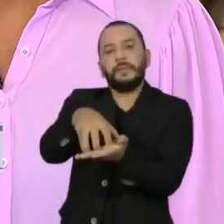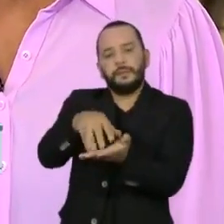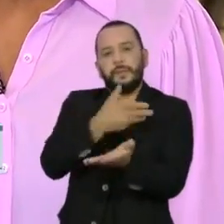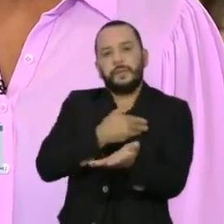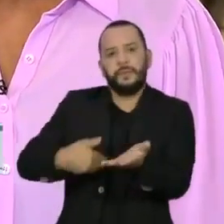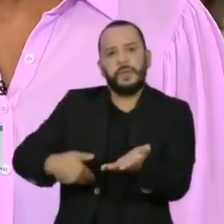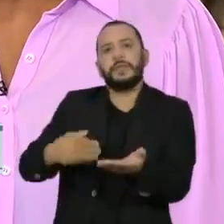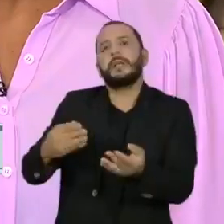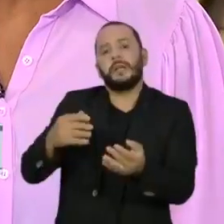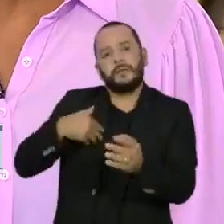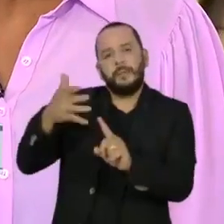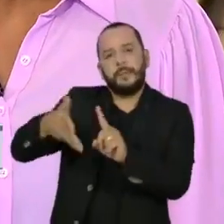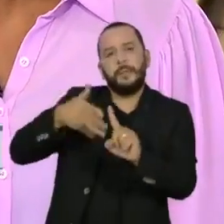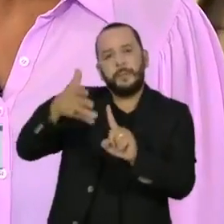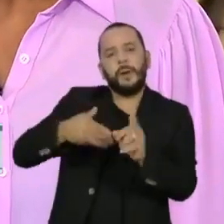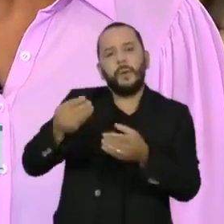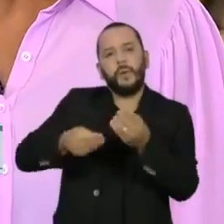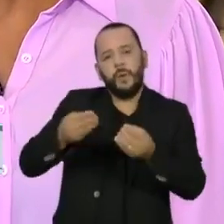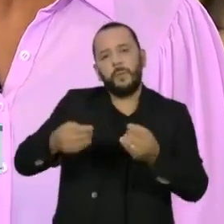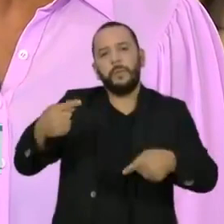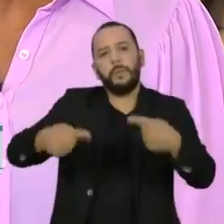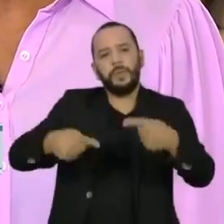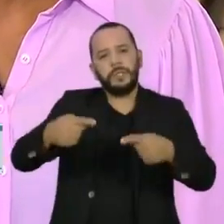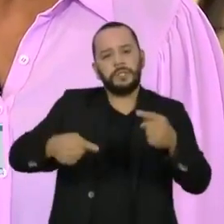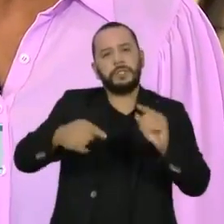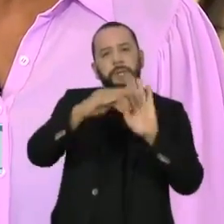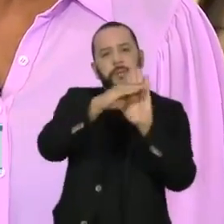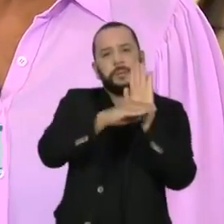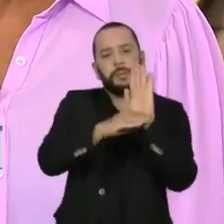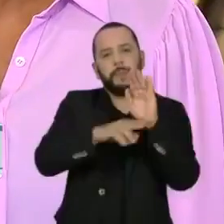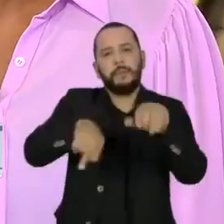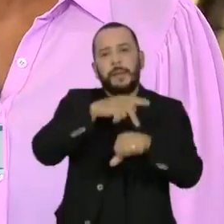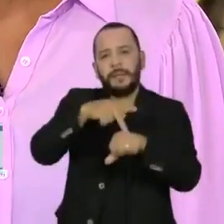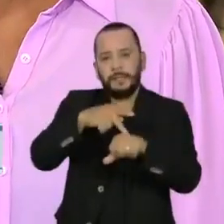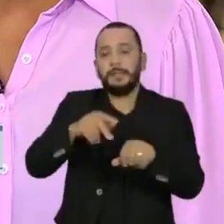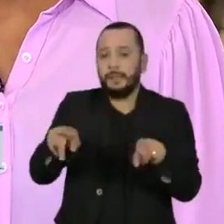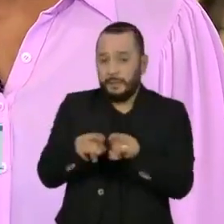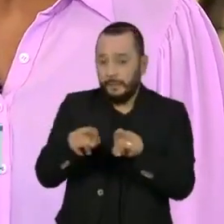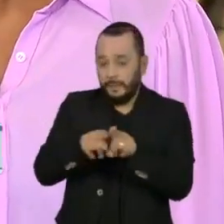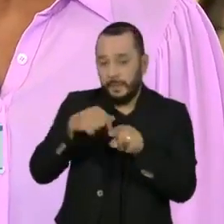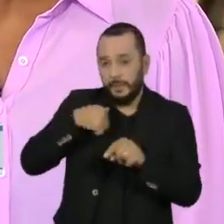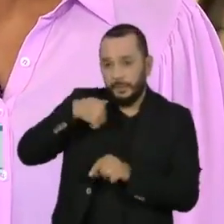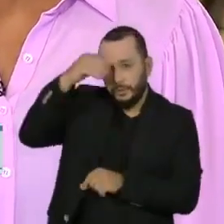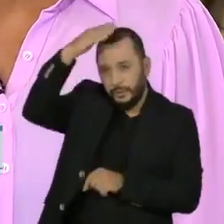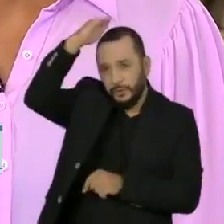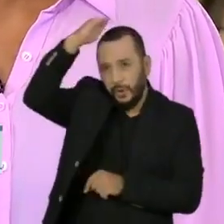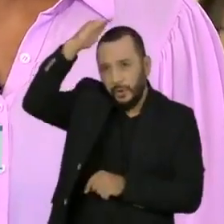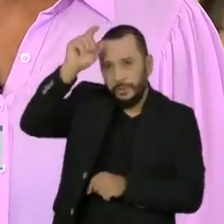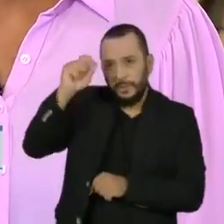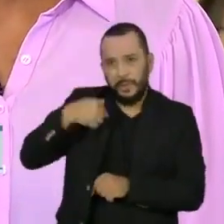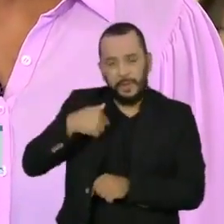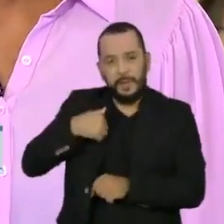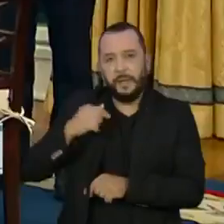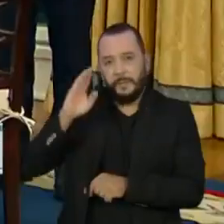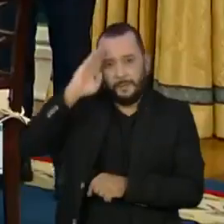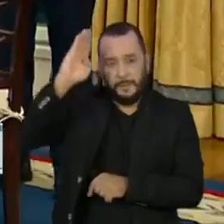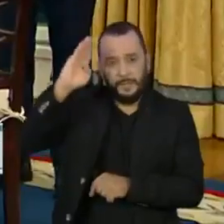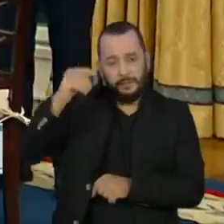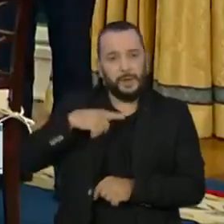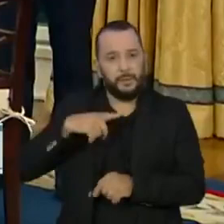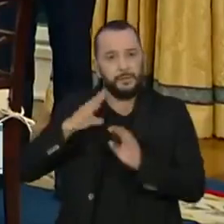sobre a política externa desde sua posse que deve romper com o antigo lema de Donald trump América em primeiro